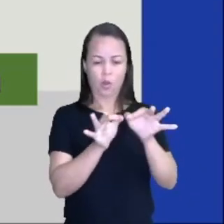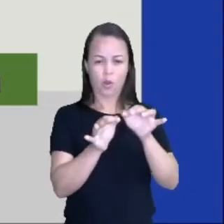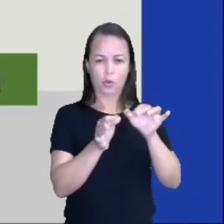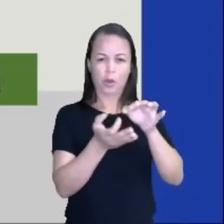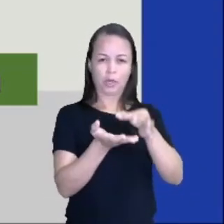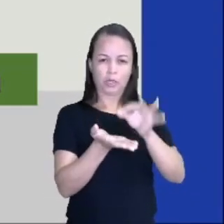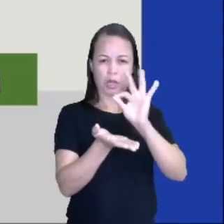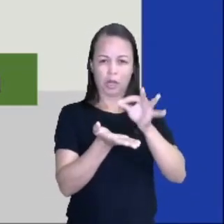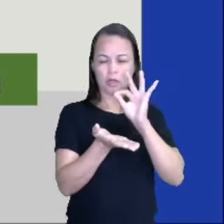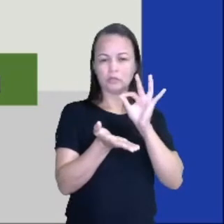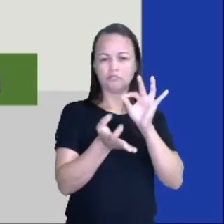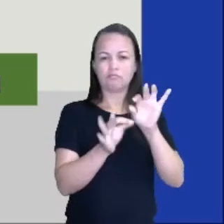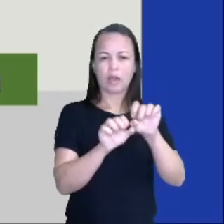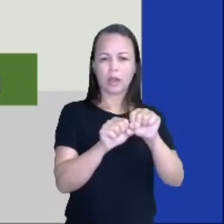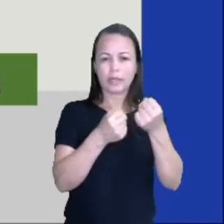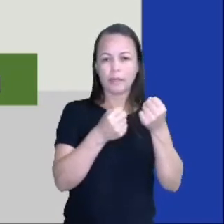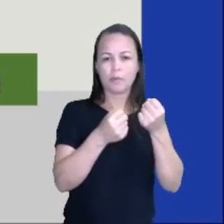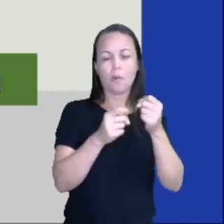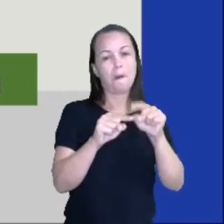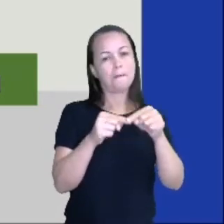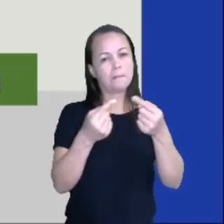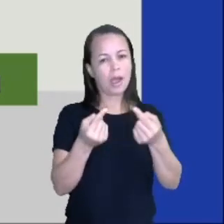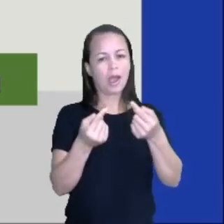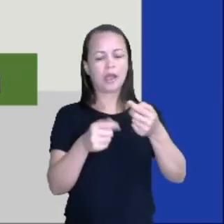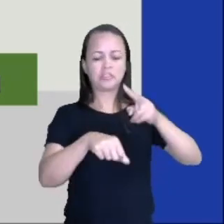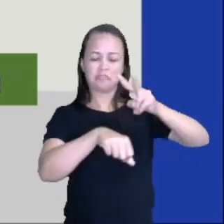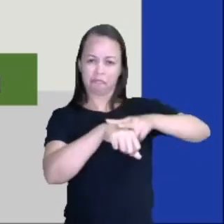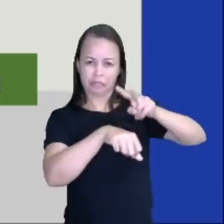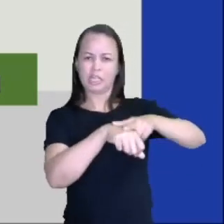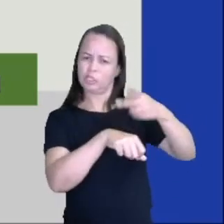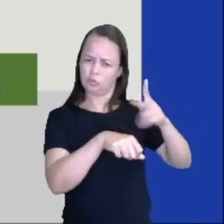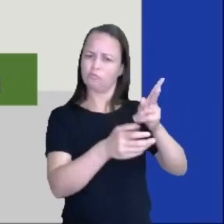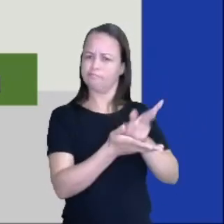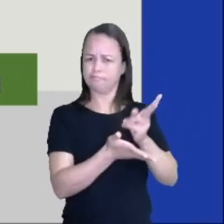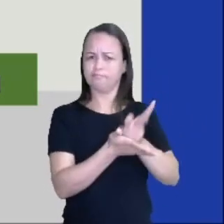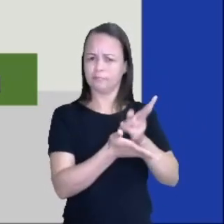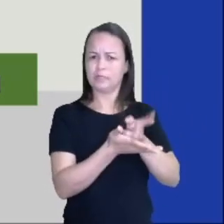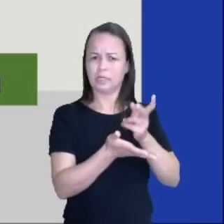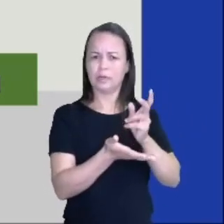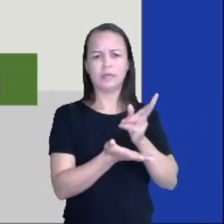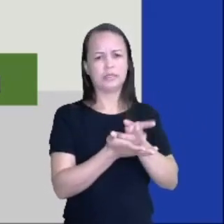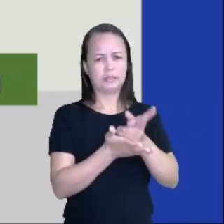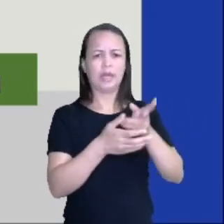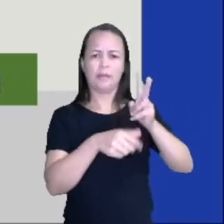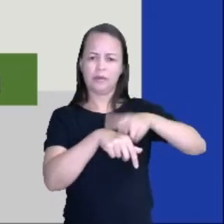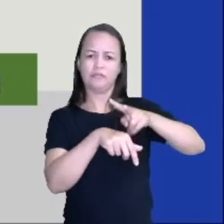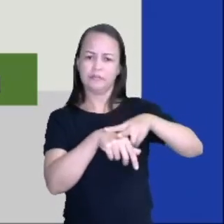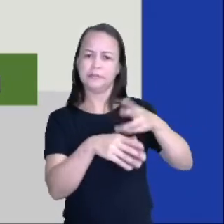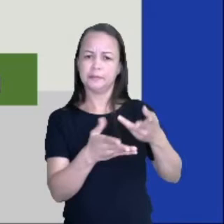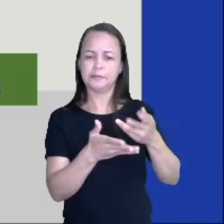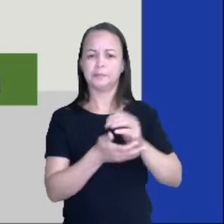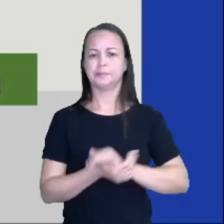ela tinha de xícara, ela continua sendo vidro, ela não deixou de ser vidro, ela continua sendo a xícara de vidro.